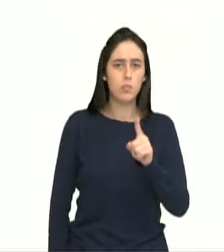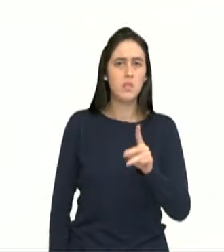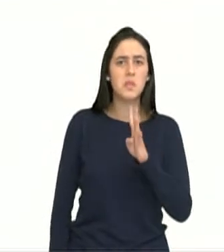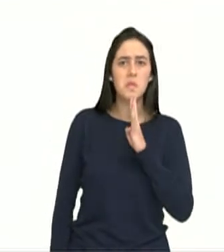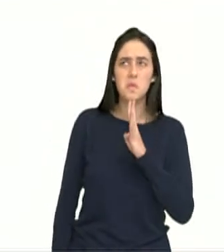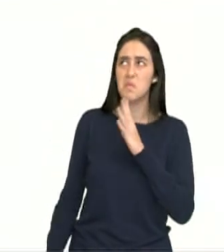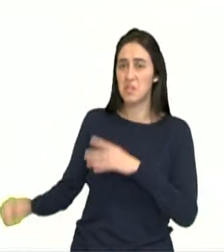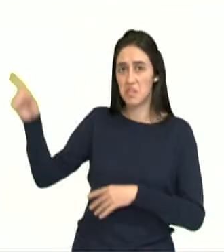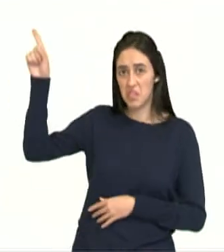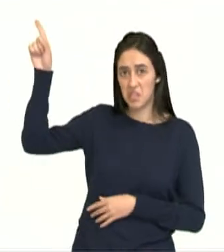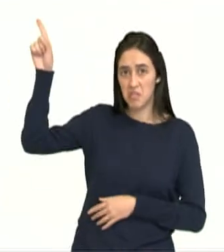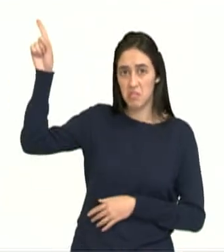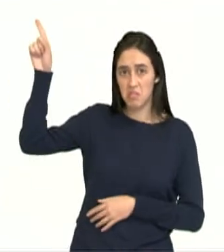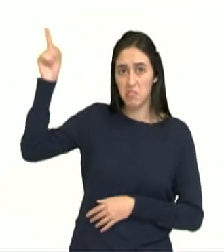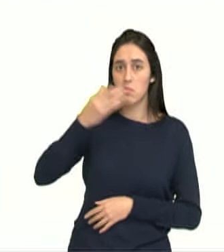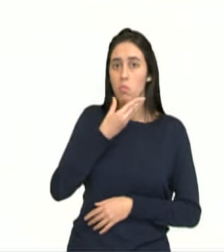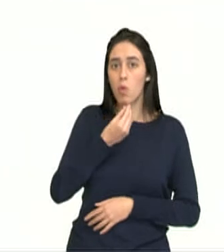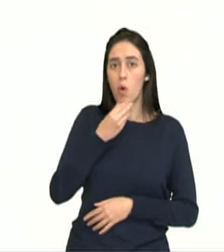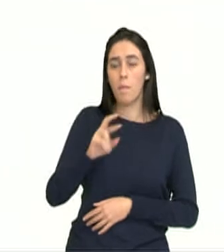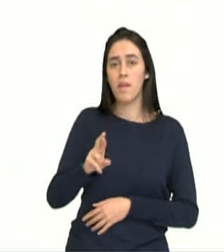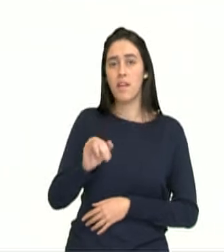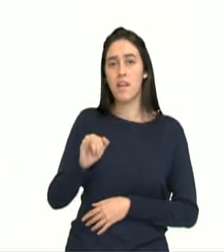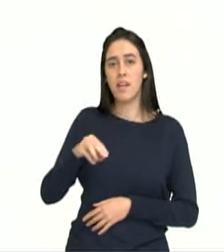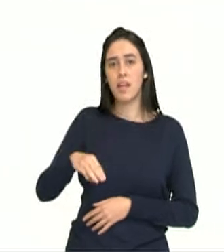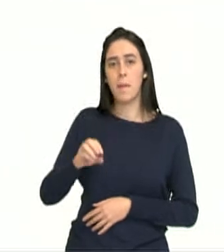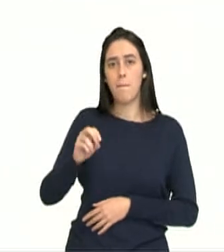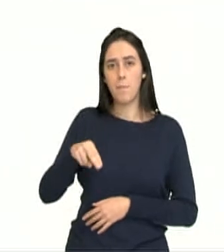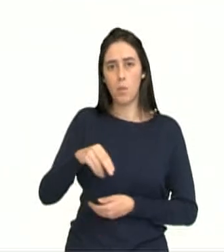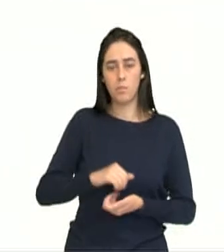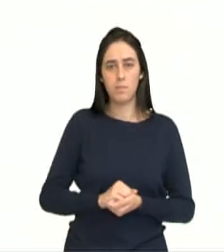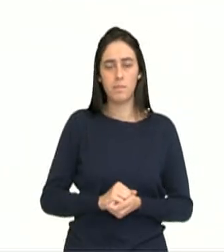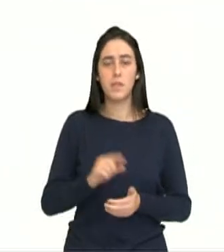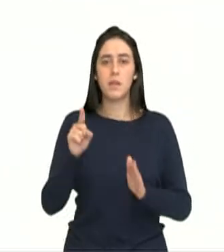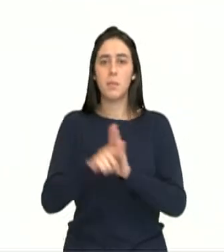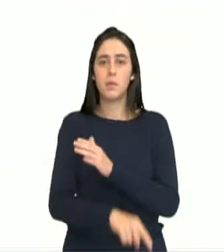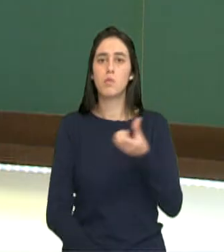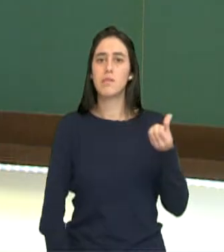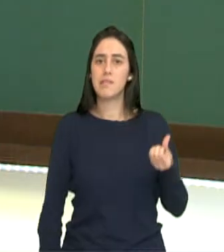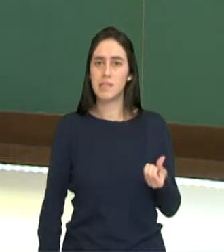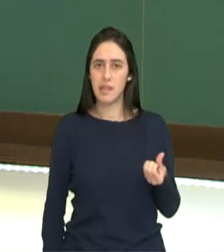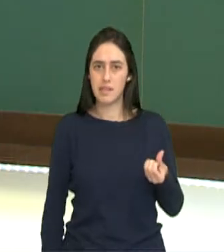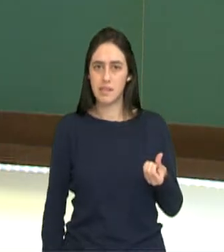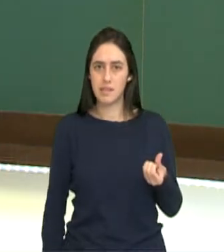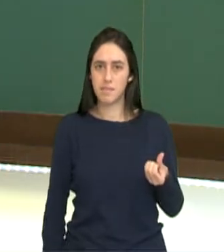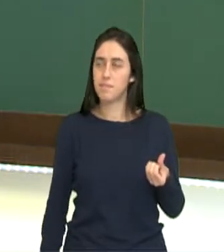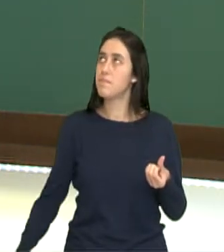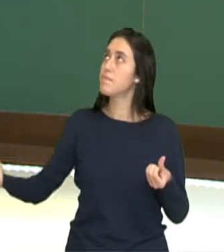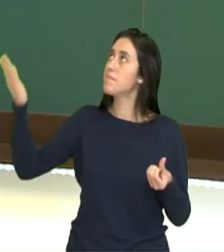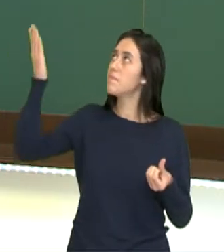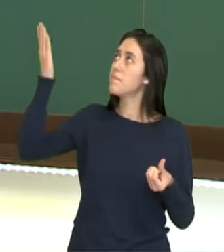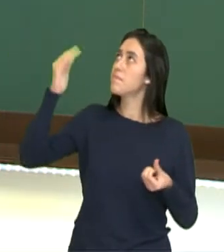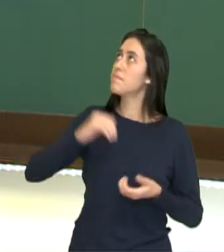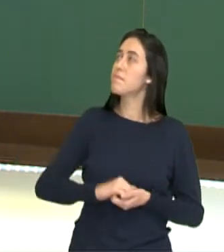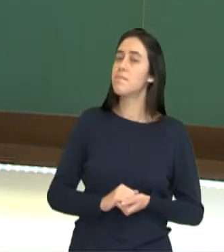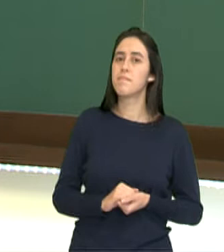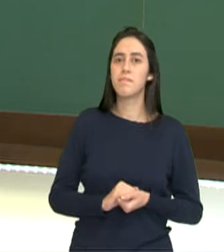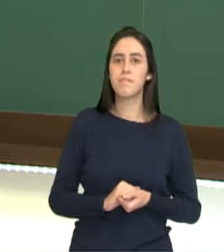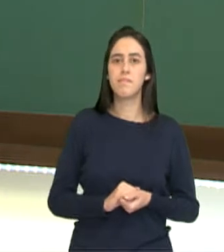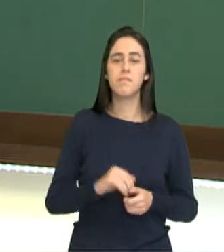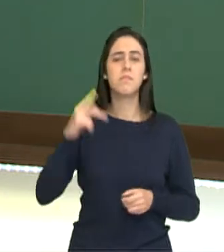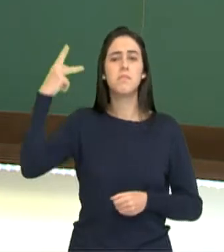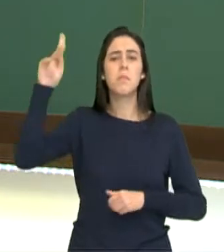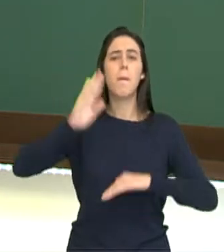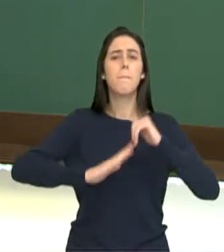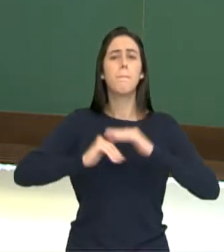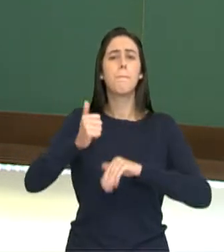conhece o Rimon Guimarães? Sexta questão: what is his profession? Né? Olhando aqui para a figura, qual que é a profissão